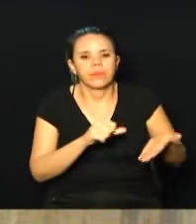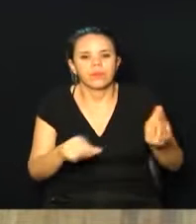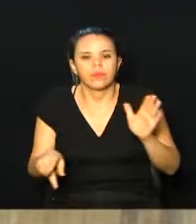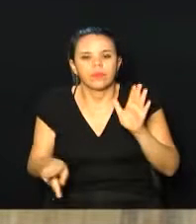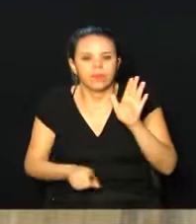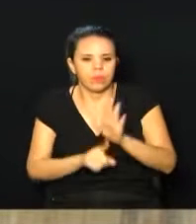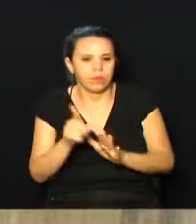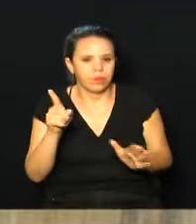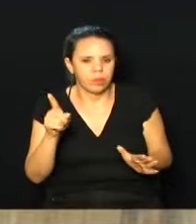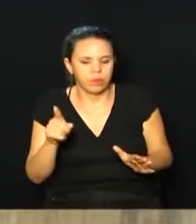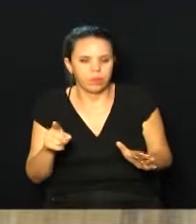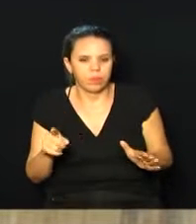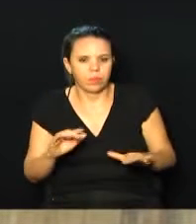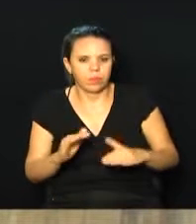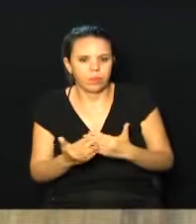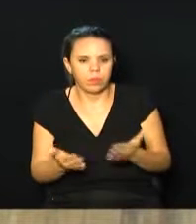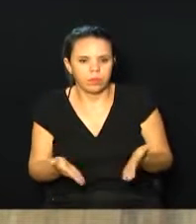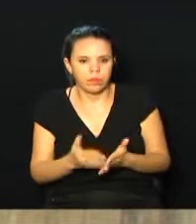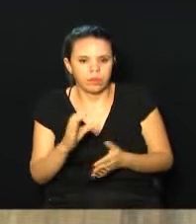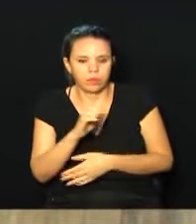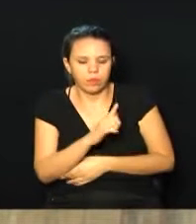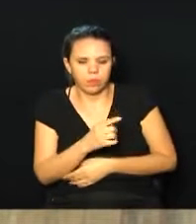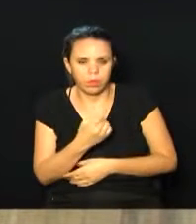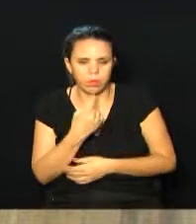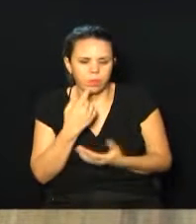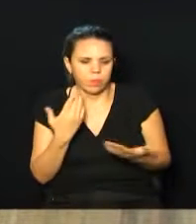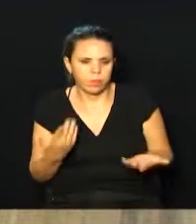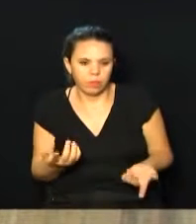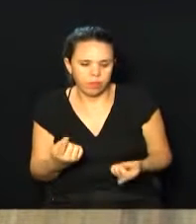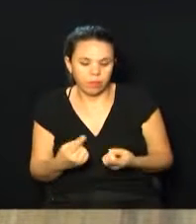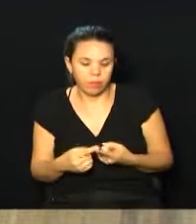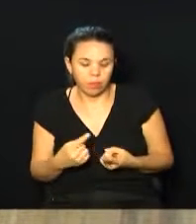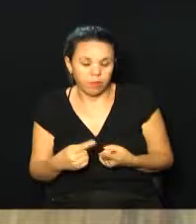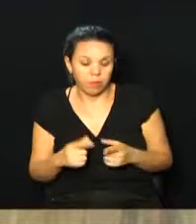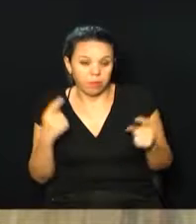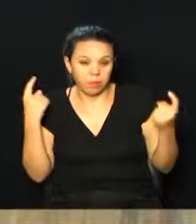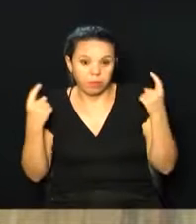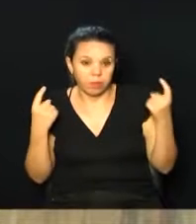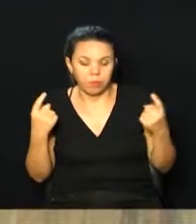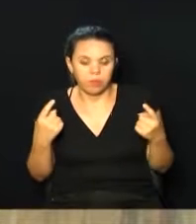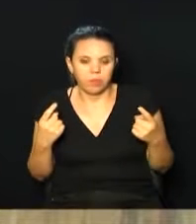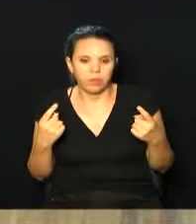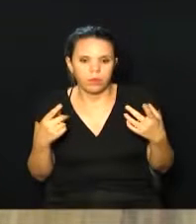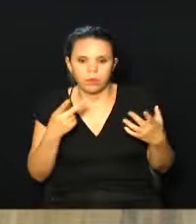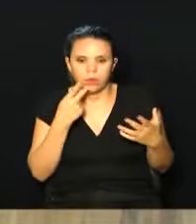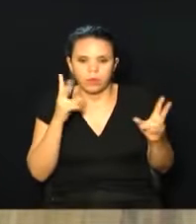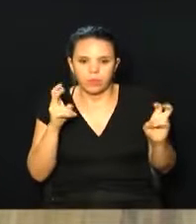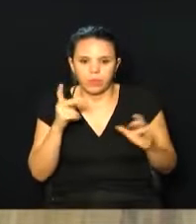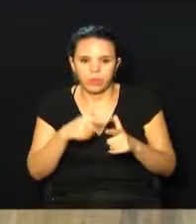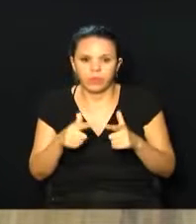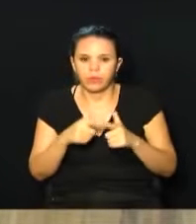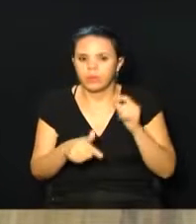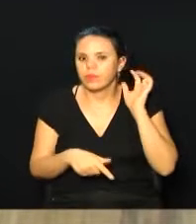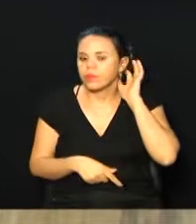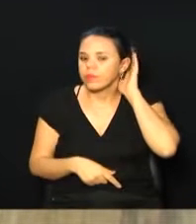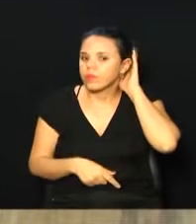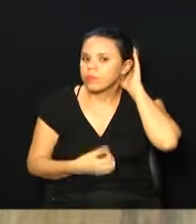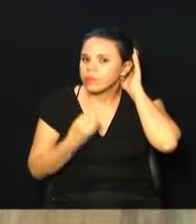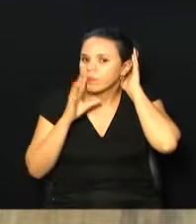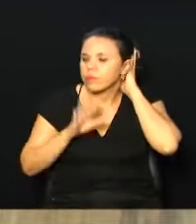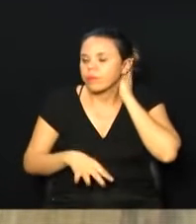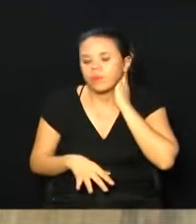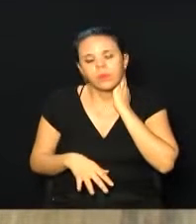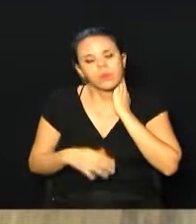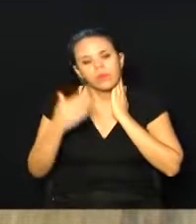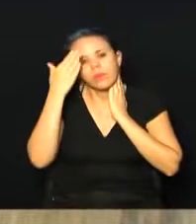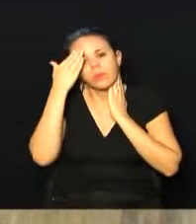da região periférica e da região do Campo Grande, e qual a sua maior preocupação quando se fala desse problema? Muito boa tarde,